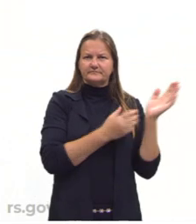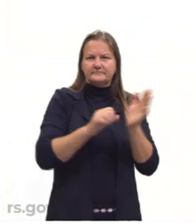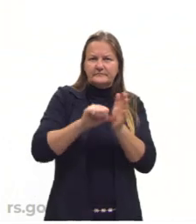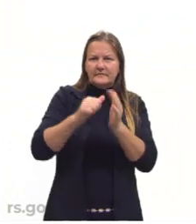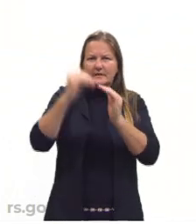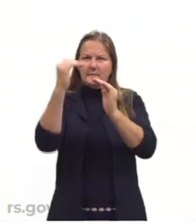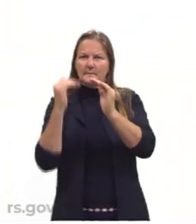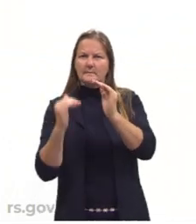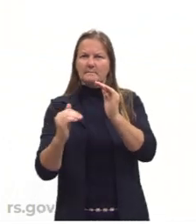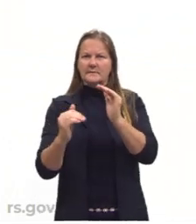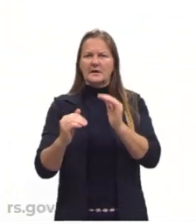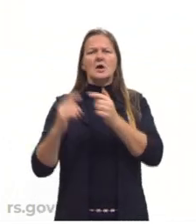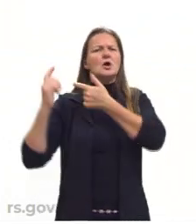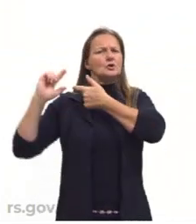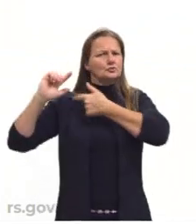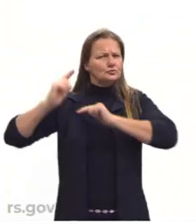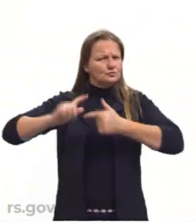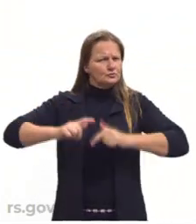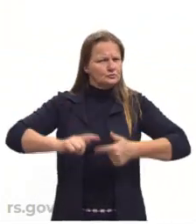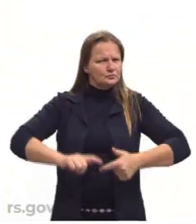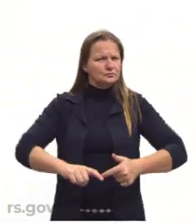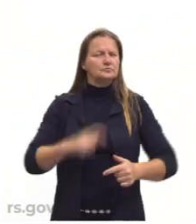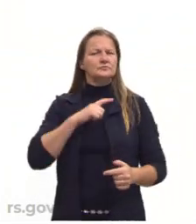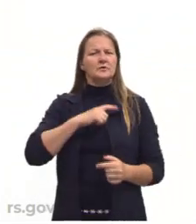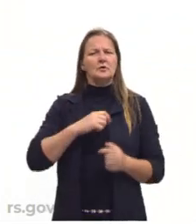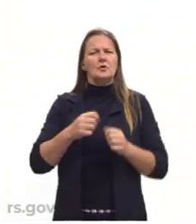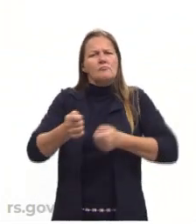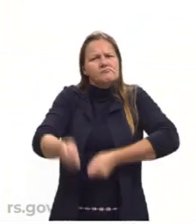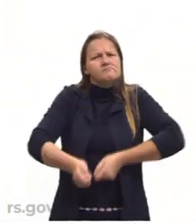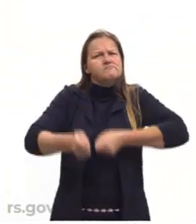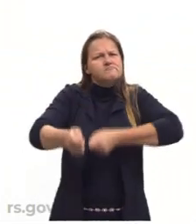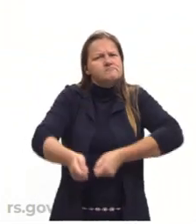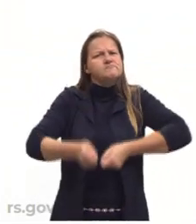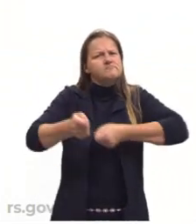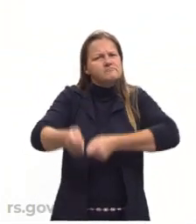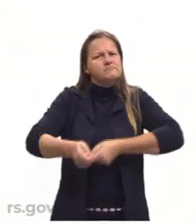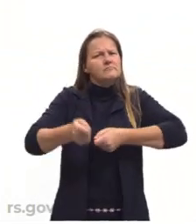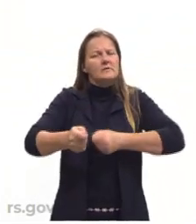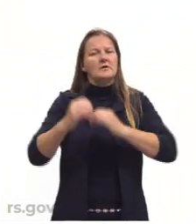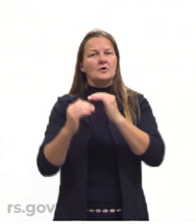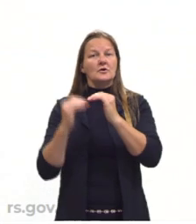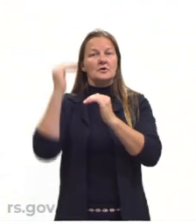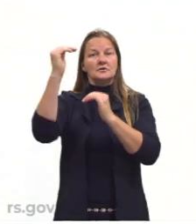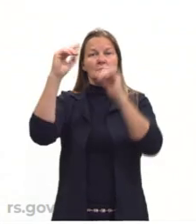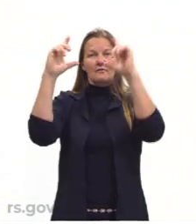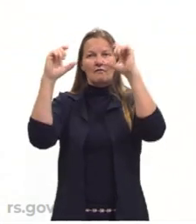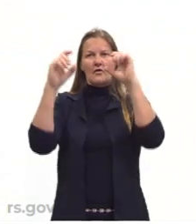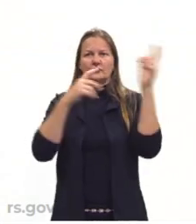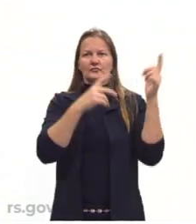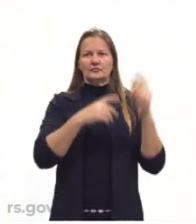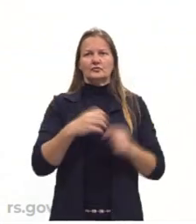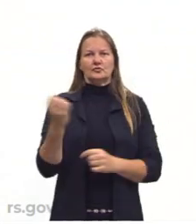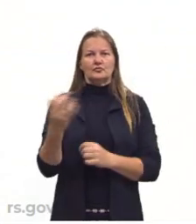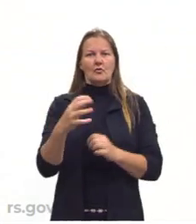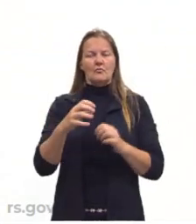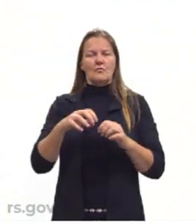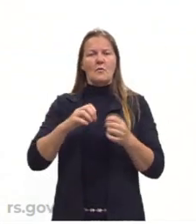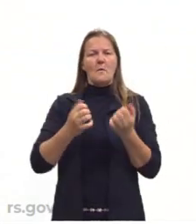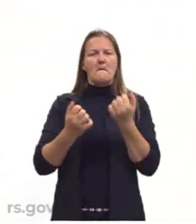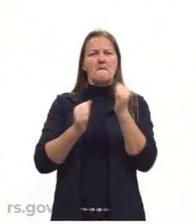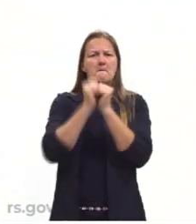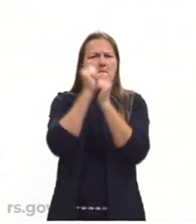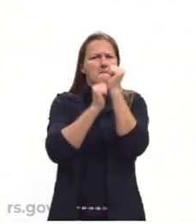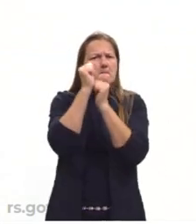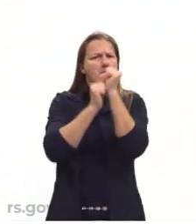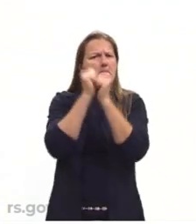pura tradicional né na base da inchada certo e a de cima aqui uma agricultura mais bem mecanizada